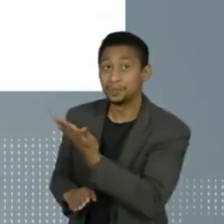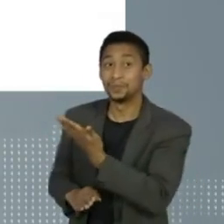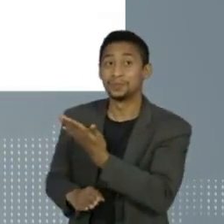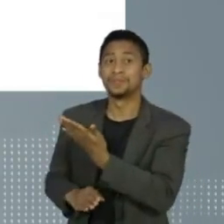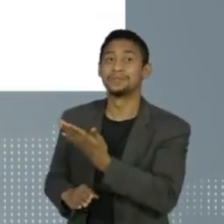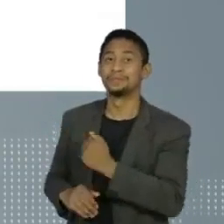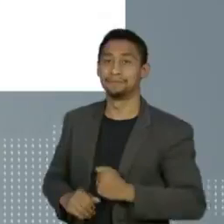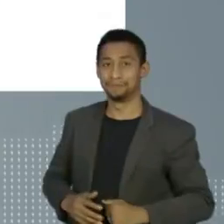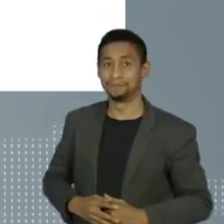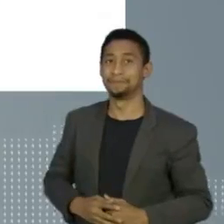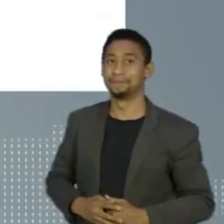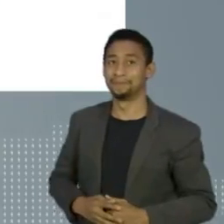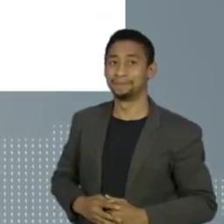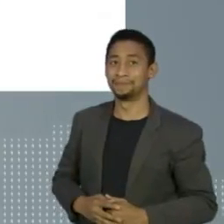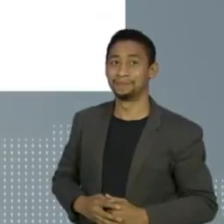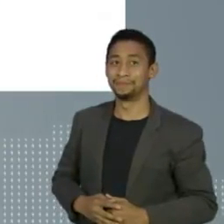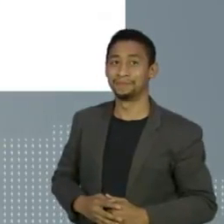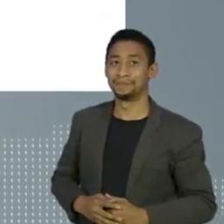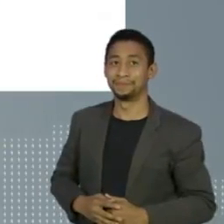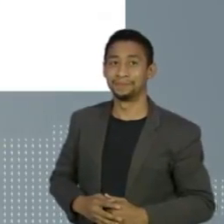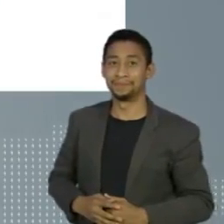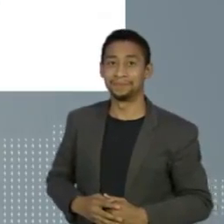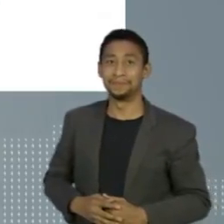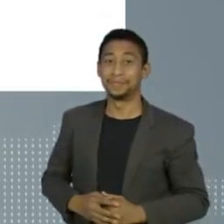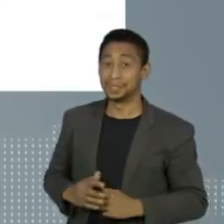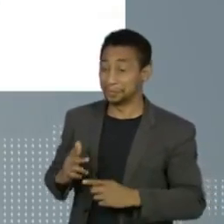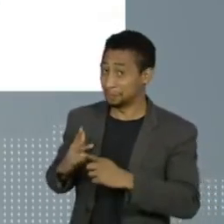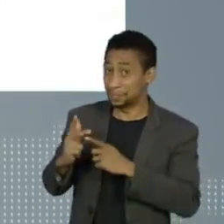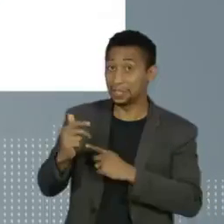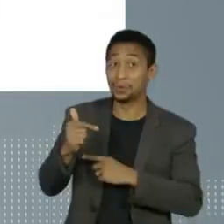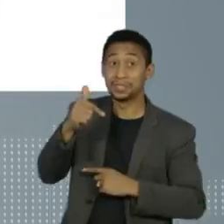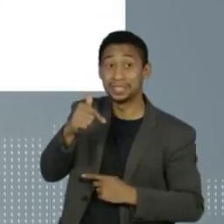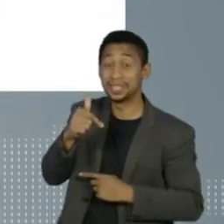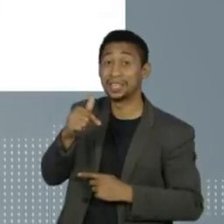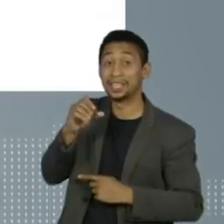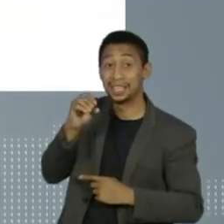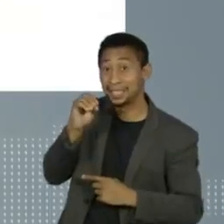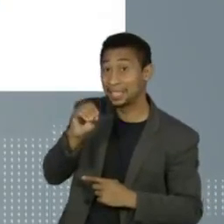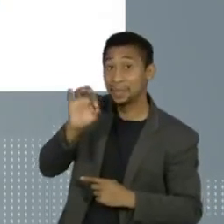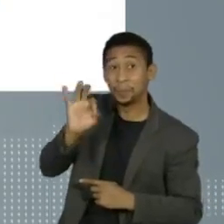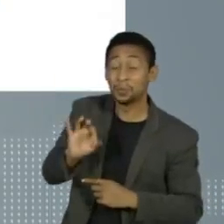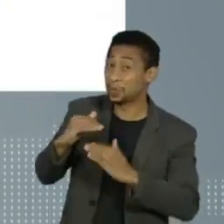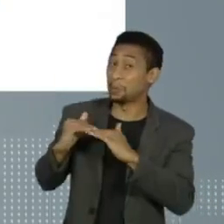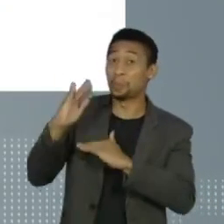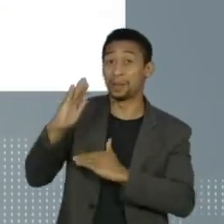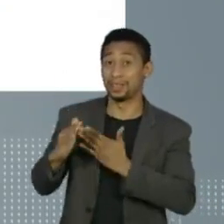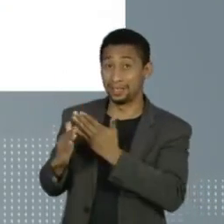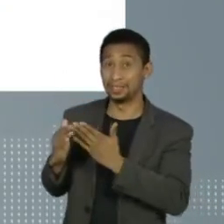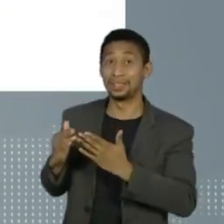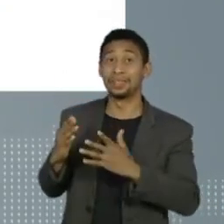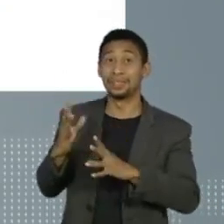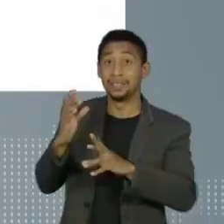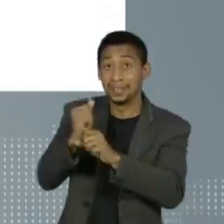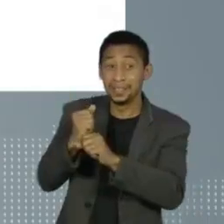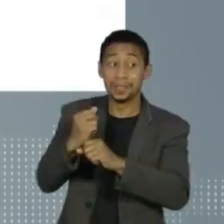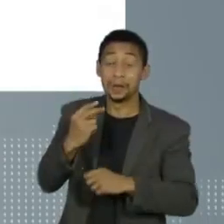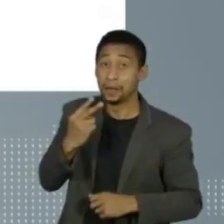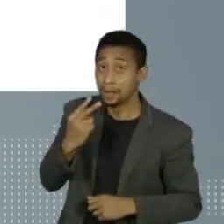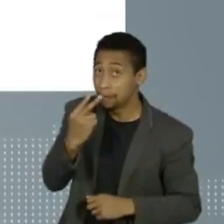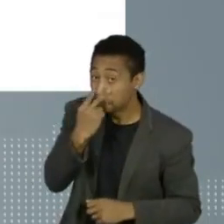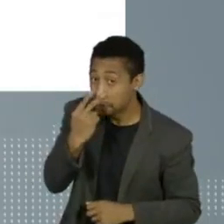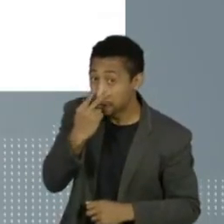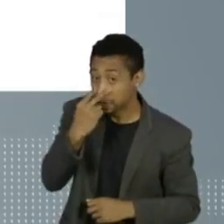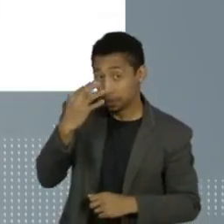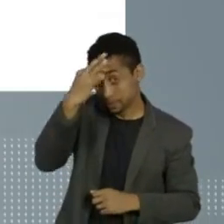contra o tac nascimento do solidariedade com mais de 70 pontos de vantagem no sudeste a Prefeitura de de Vitória no